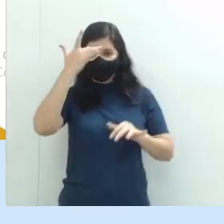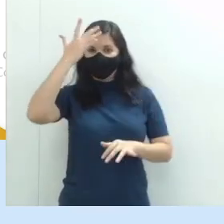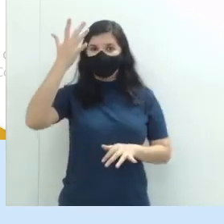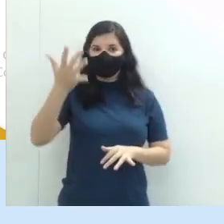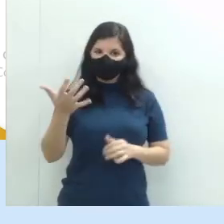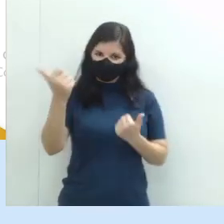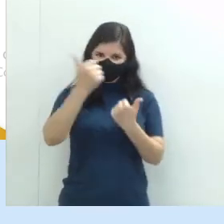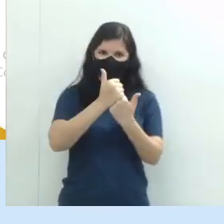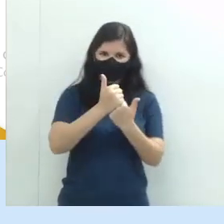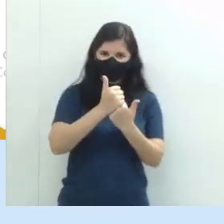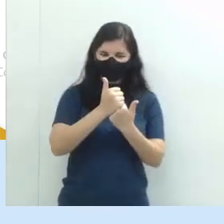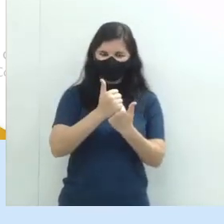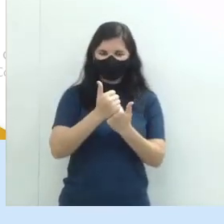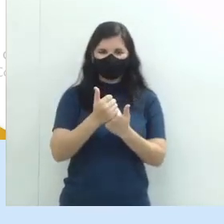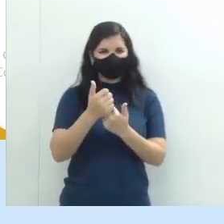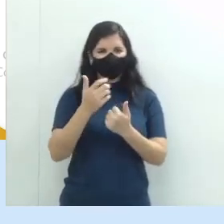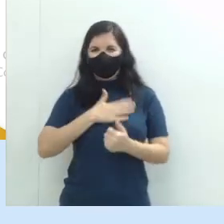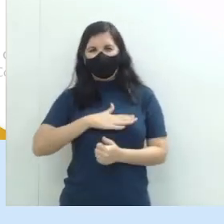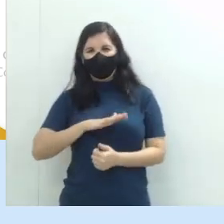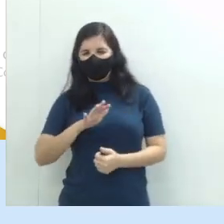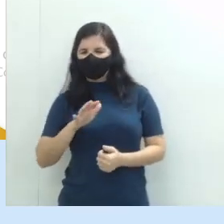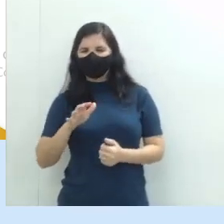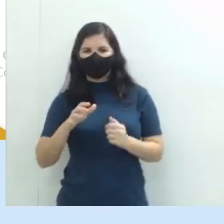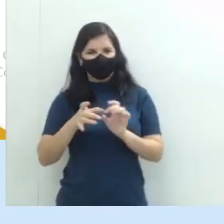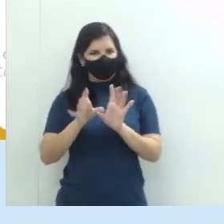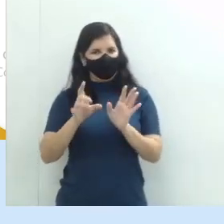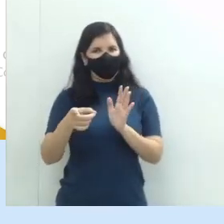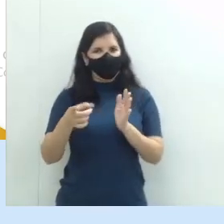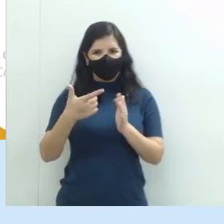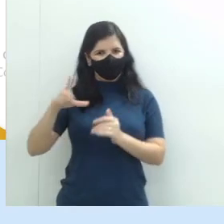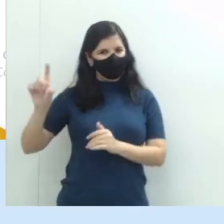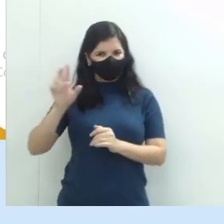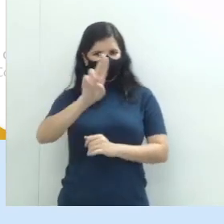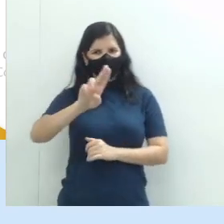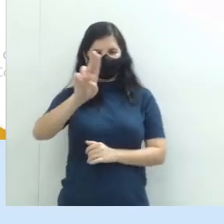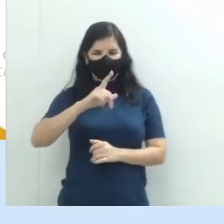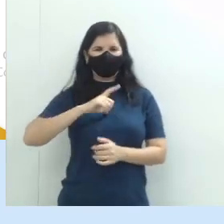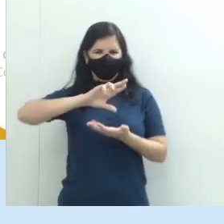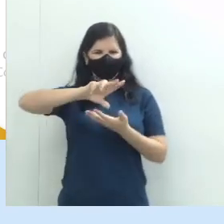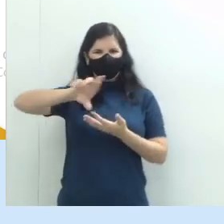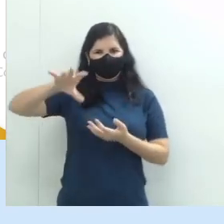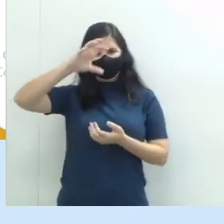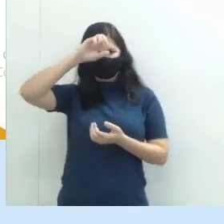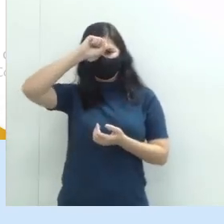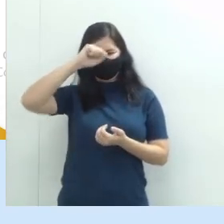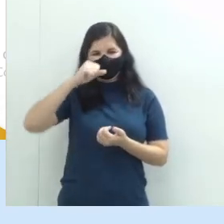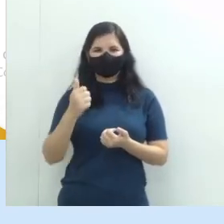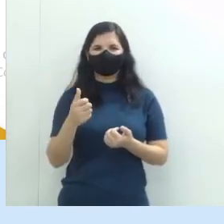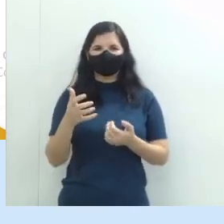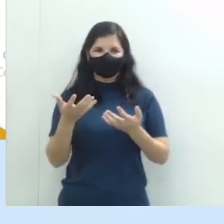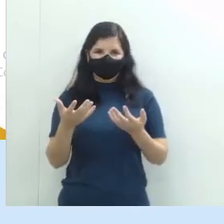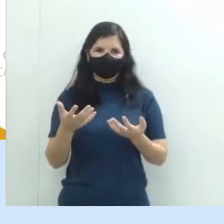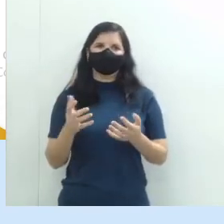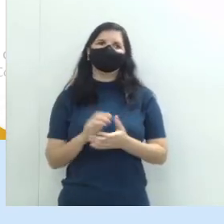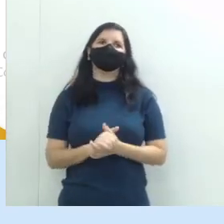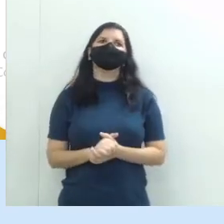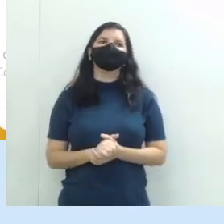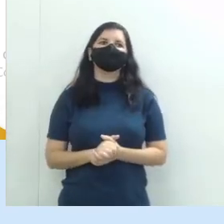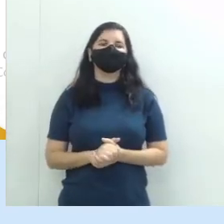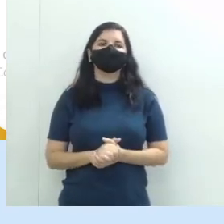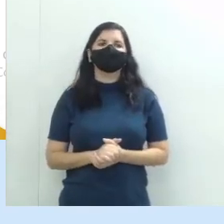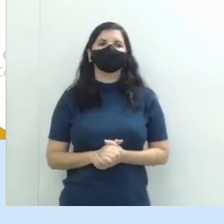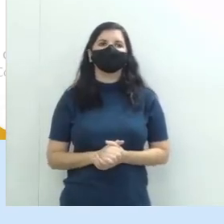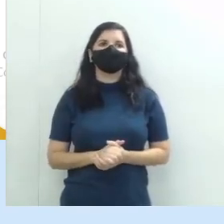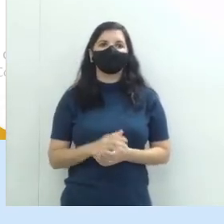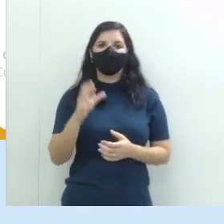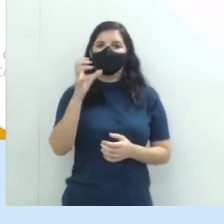por substituição? Se não gostou, pode fazer por outro método, existem vários, tá bom? Se liga, presta atenção aí.